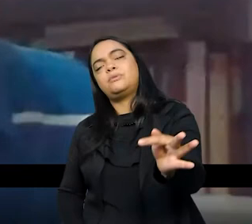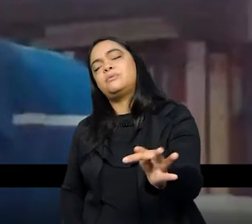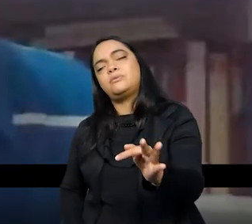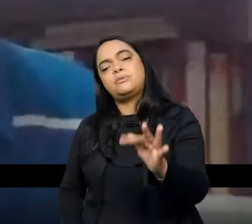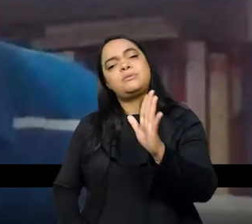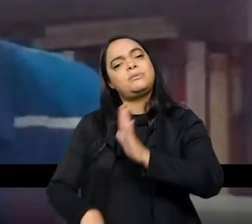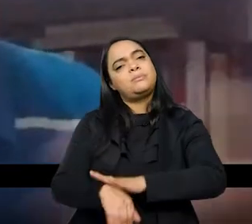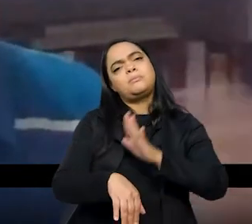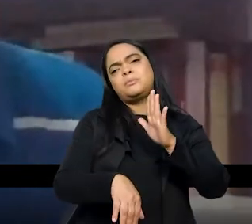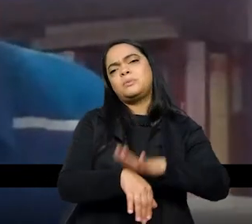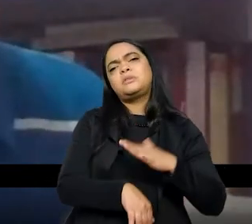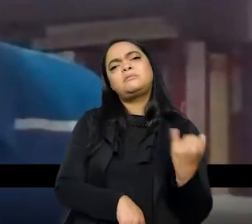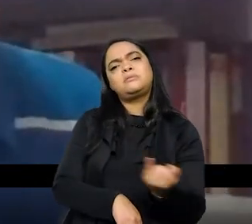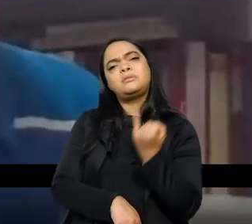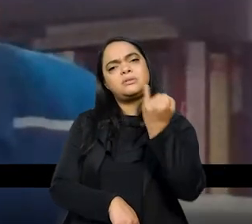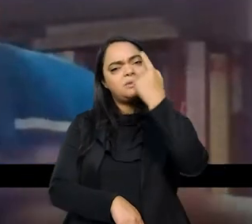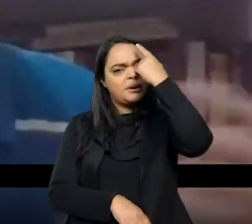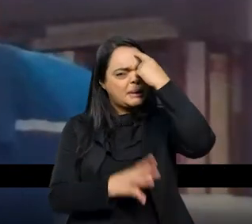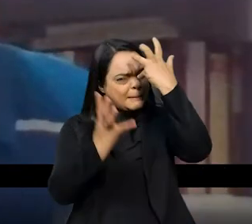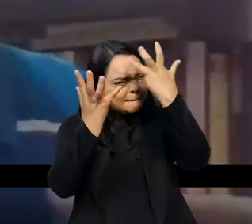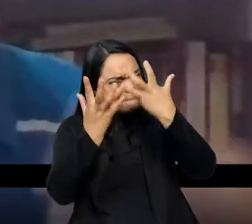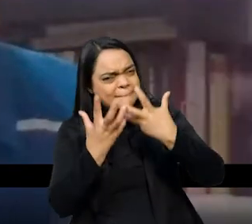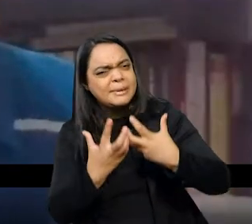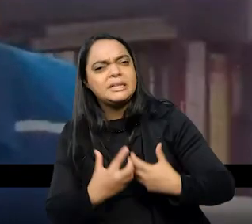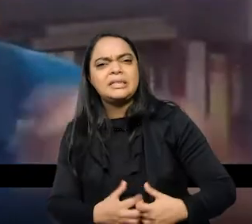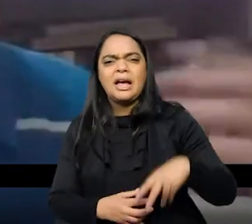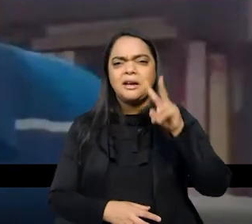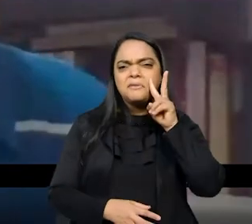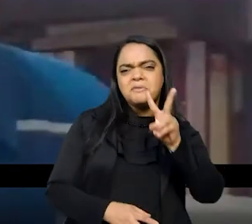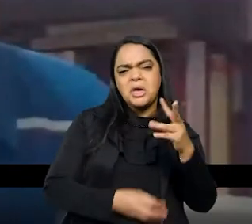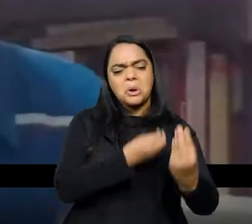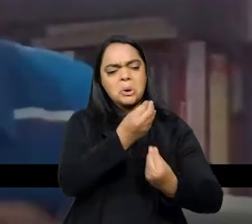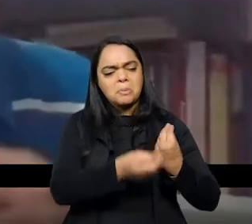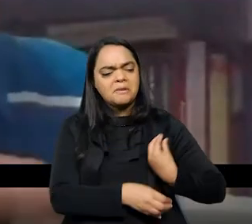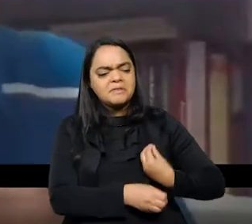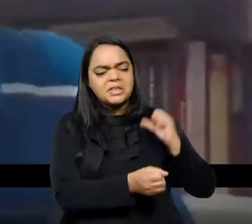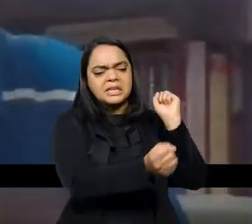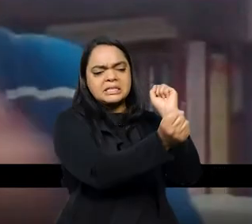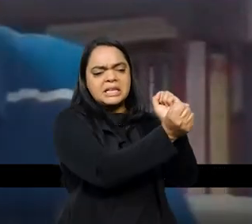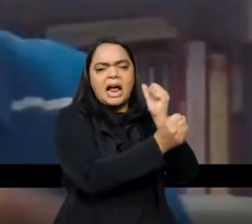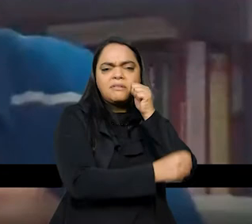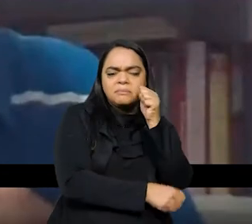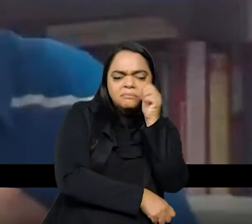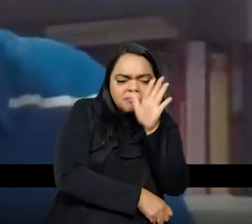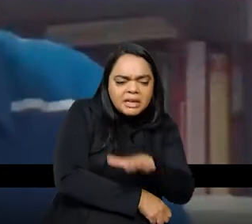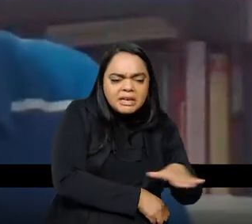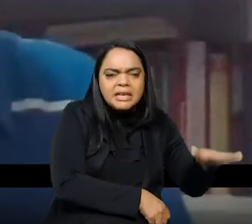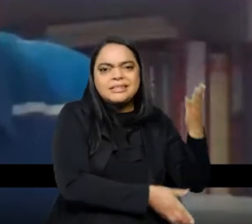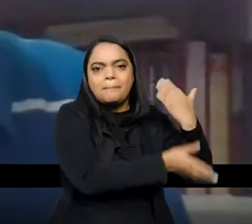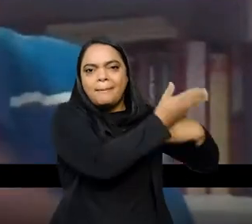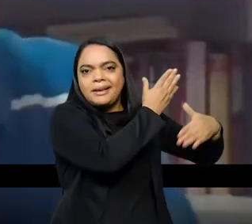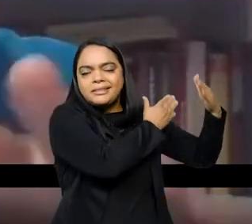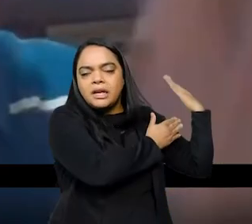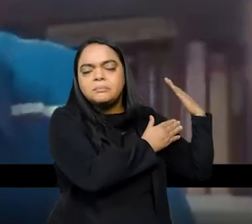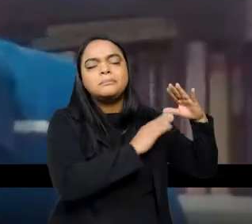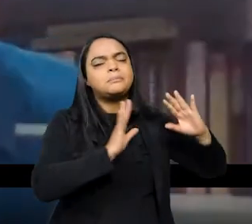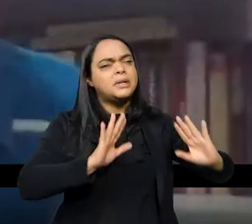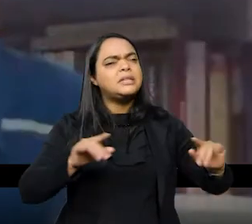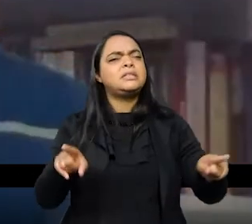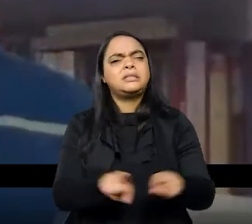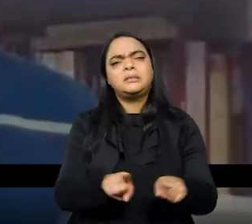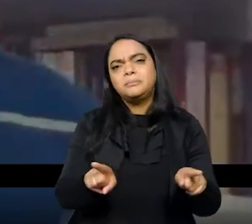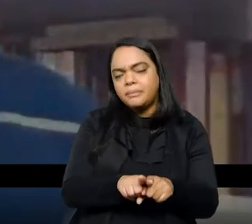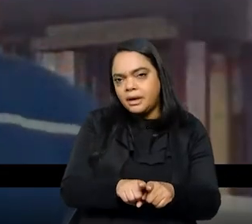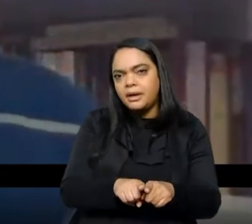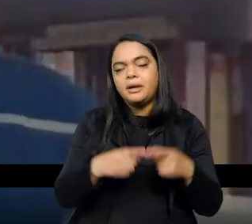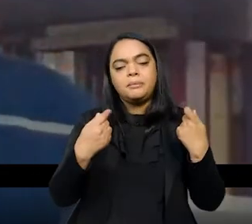o processo de independência, ver como era a vida dos escravizados, das mulheres, das crianças, mas também é um momento de estudar o momento